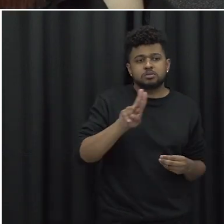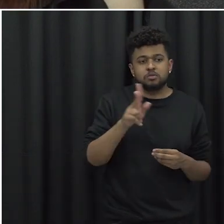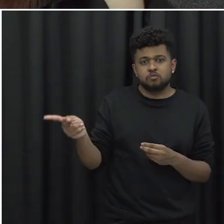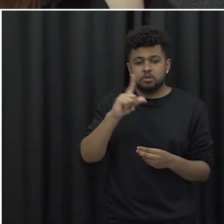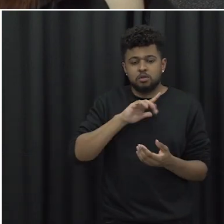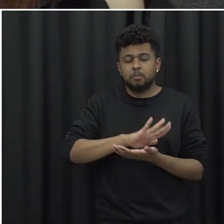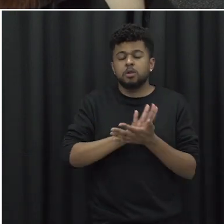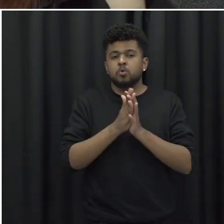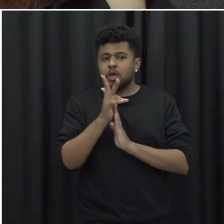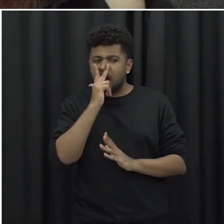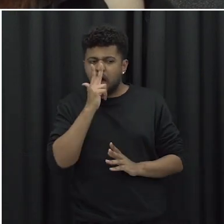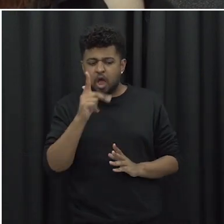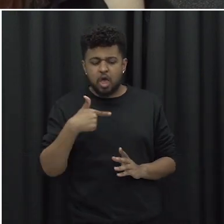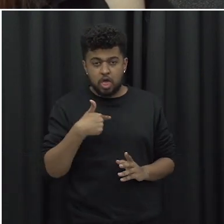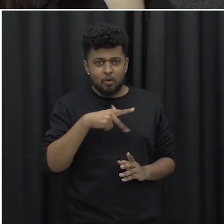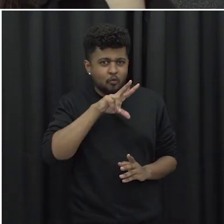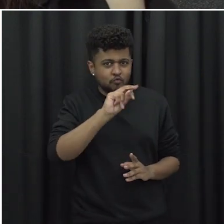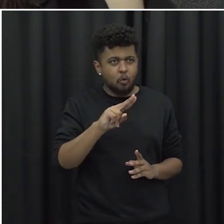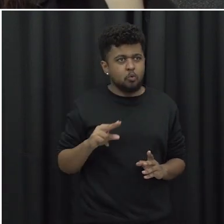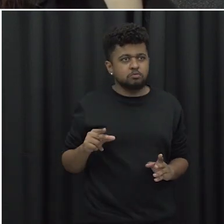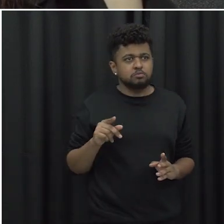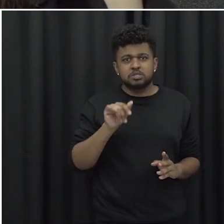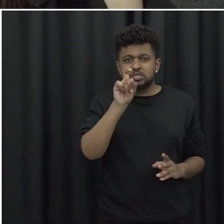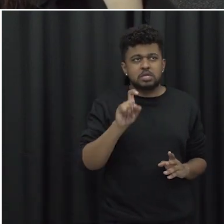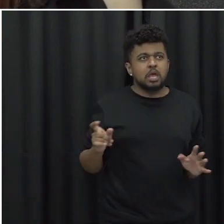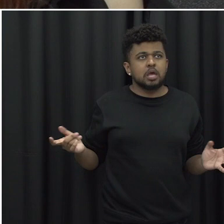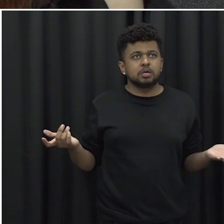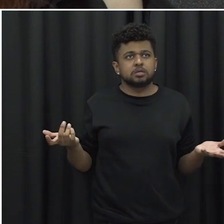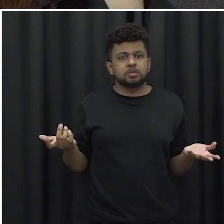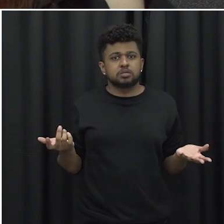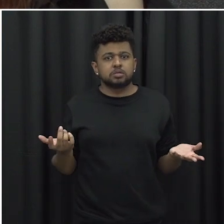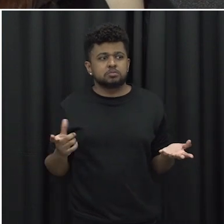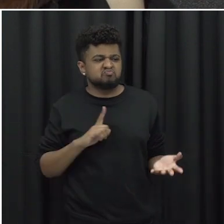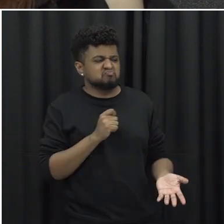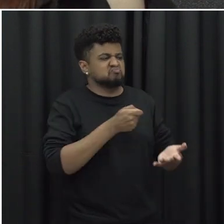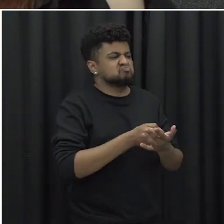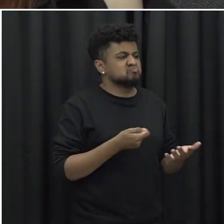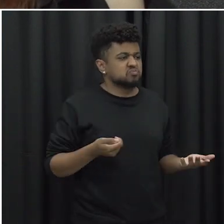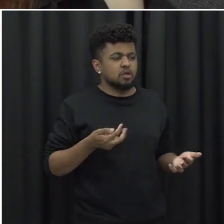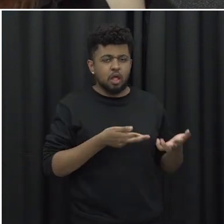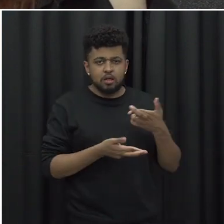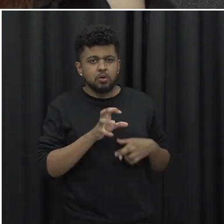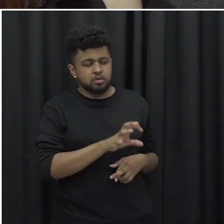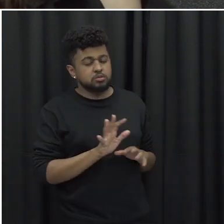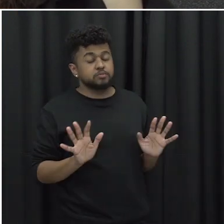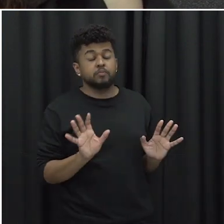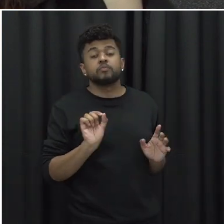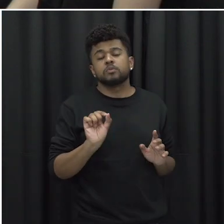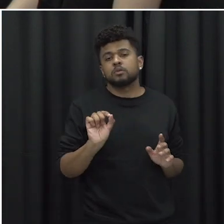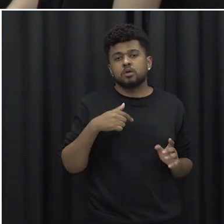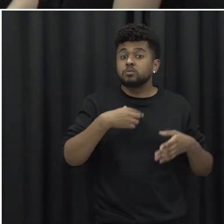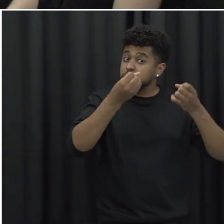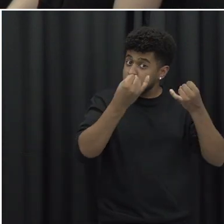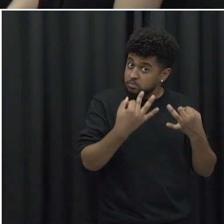eles com relação a isso. O que geralmente eu explico para esse tipo de paciente é que às vezes o frasco não tem rótulo, não tem a concentração,